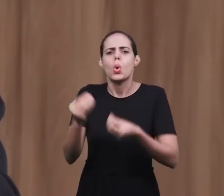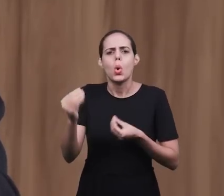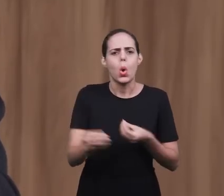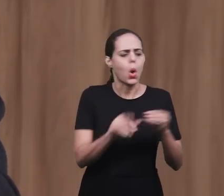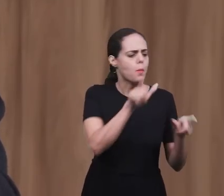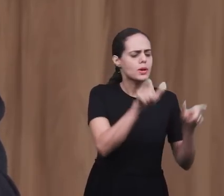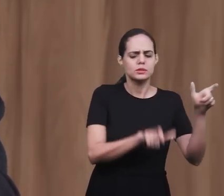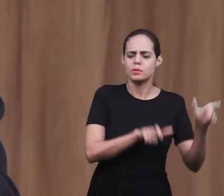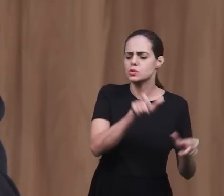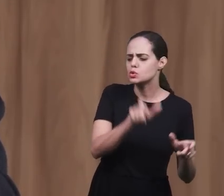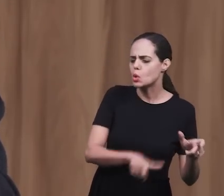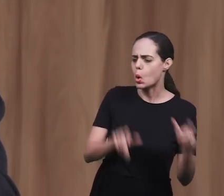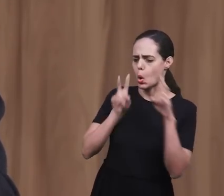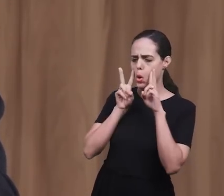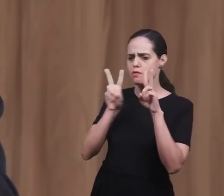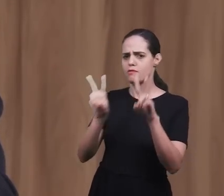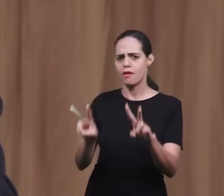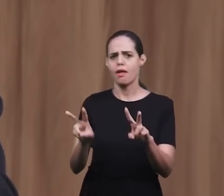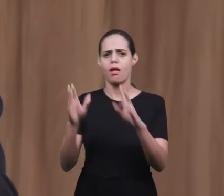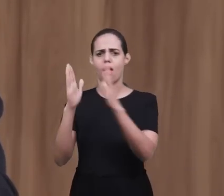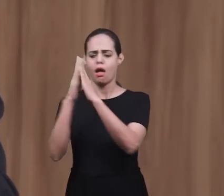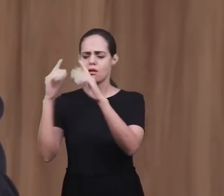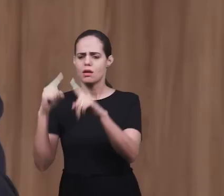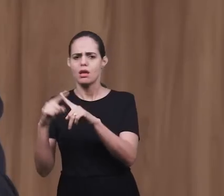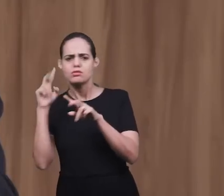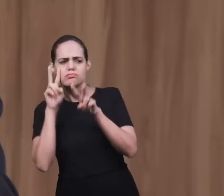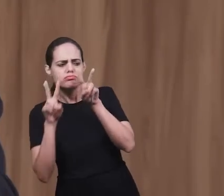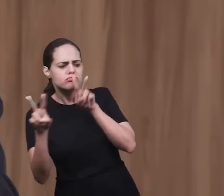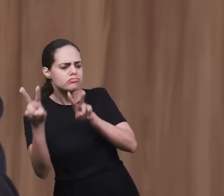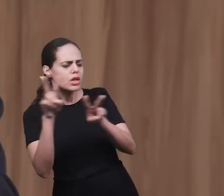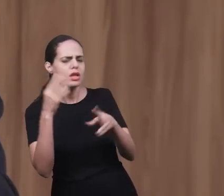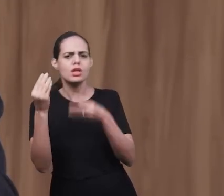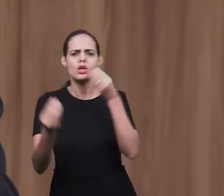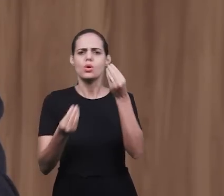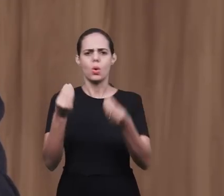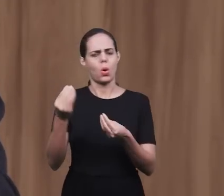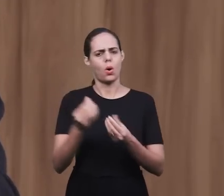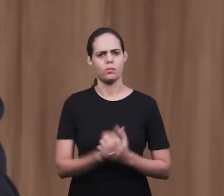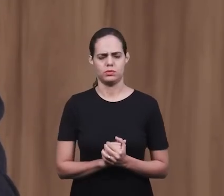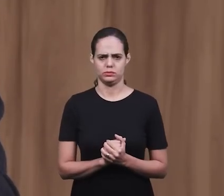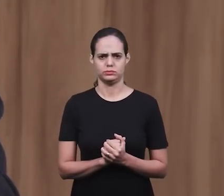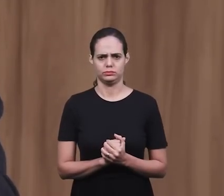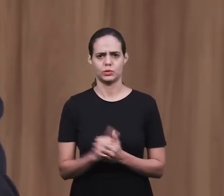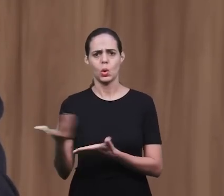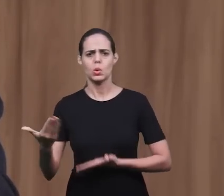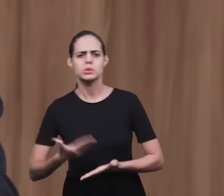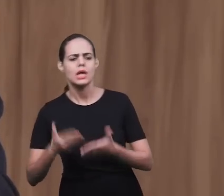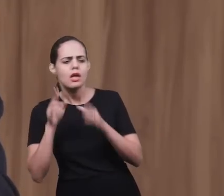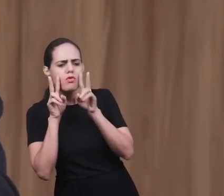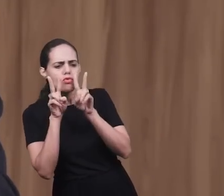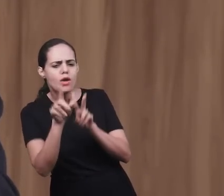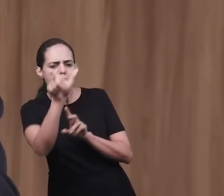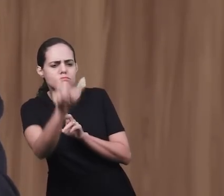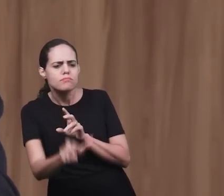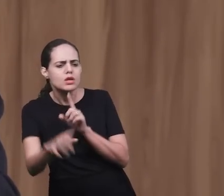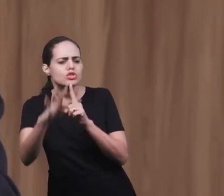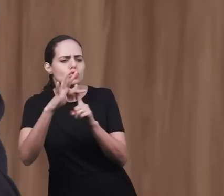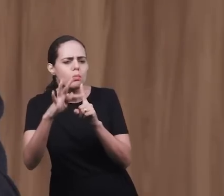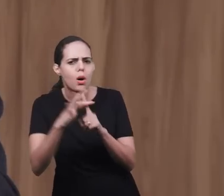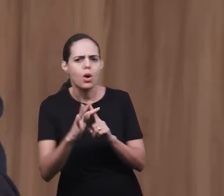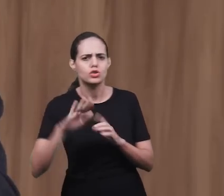pela igreja, principalmente, e pelas pessoas de fora. O pastor irrepreensível, né? O pastor que